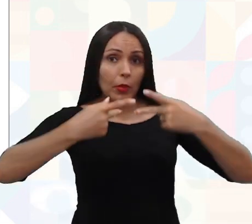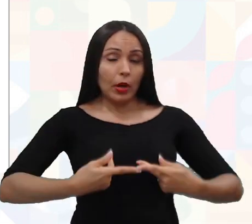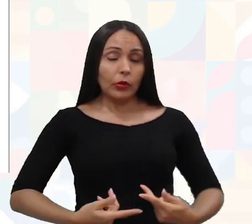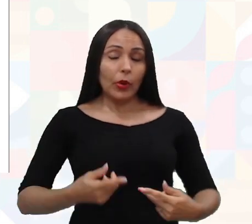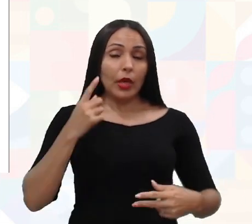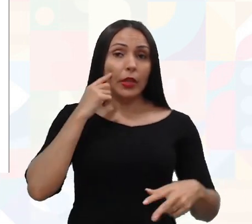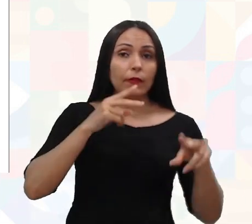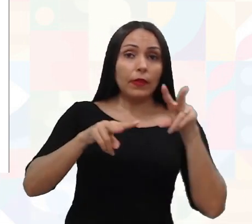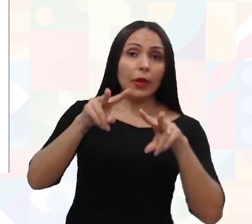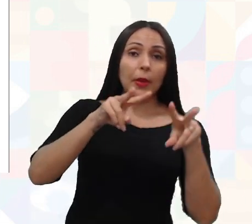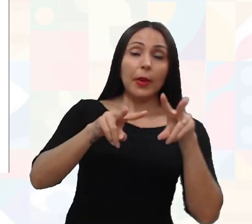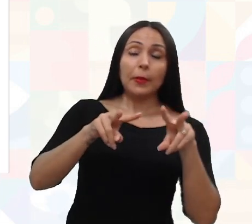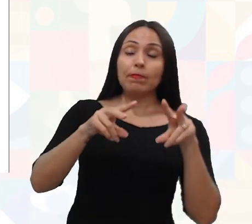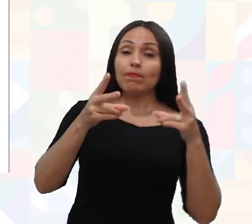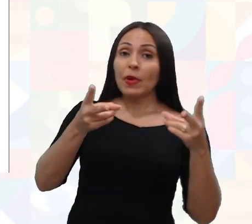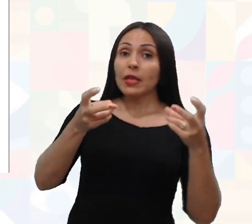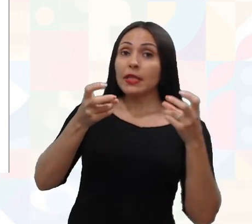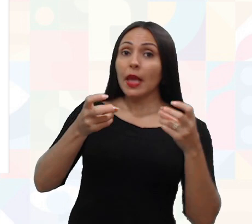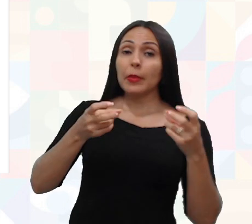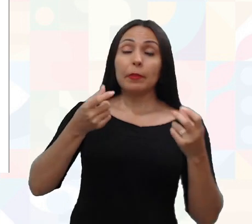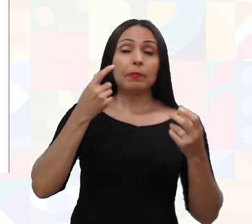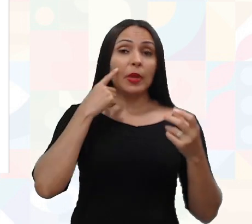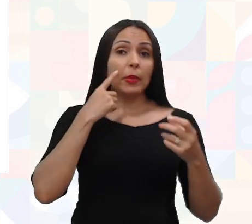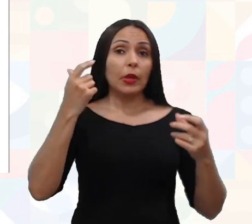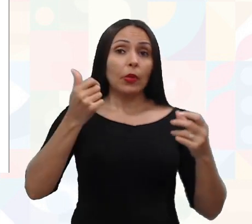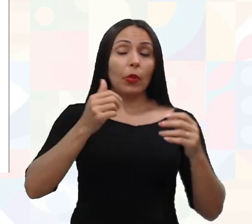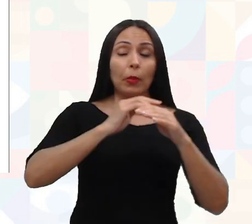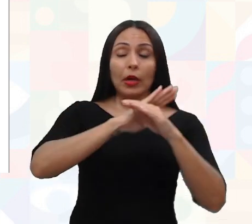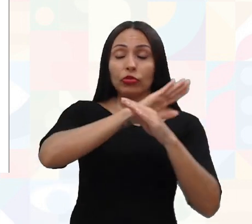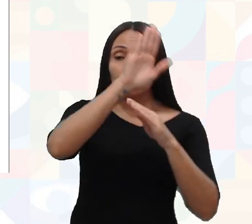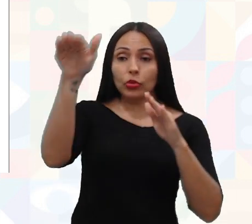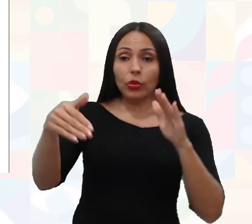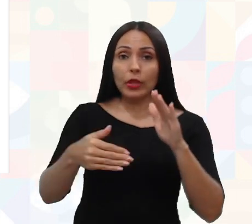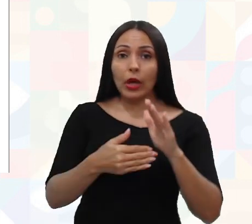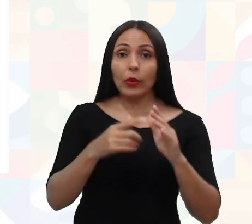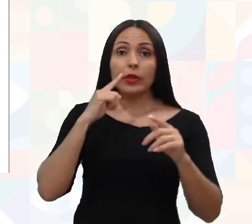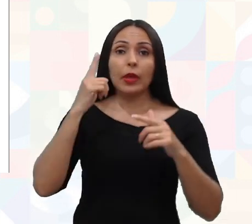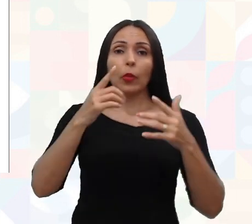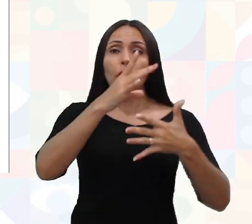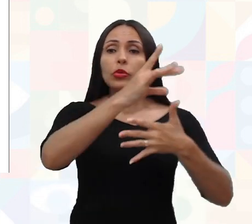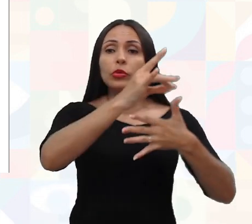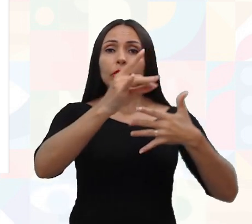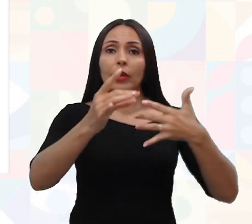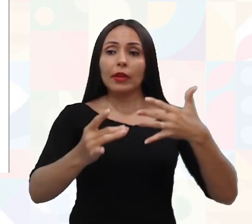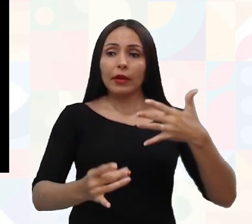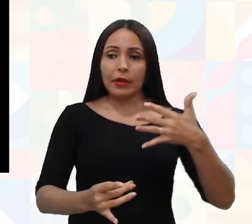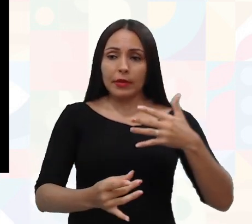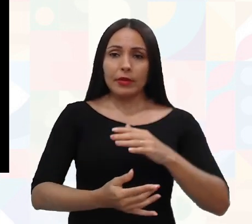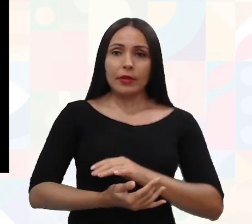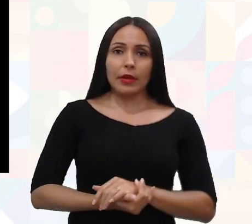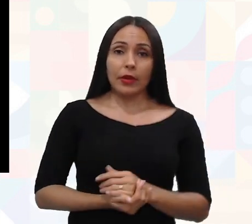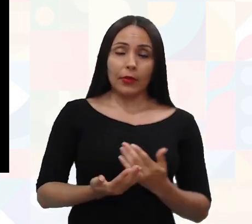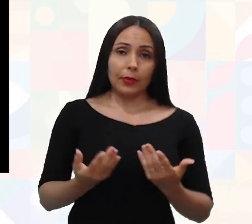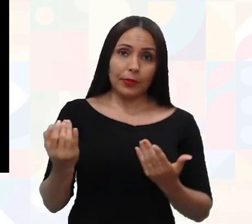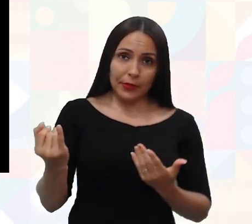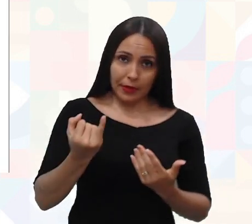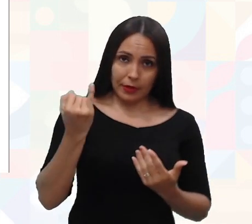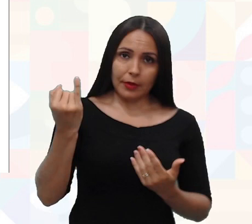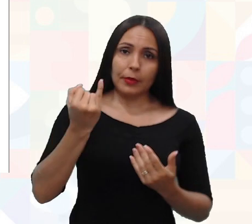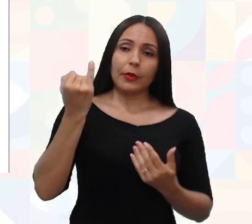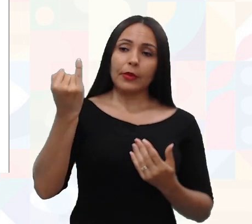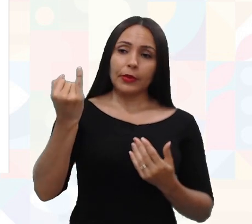visualiza primeiro uma imagem total para depois observar os detalhes dessa imagem. E como isso é importante